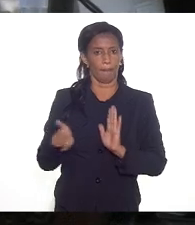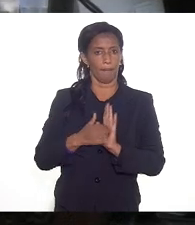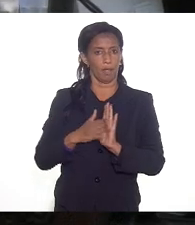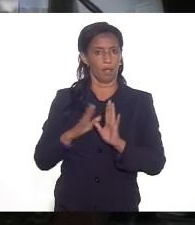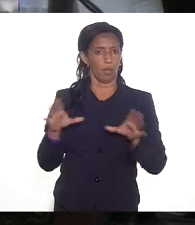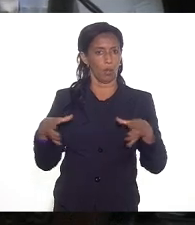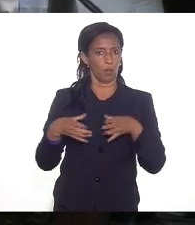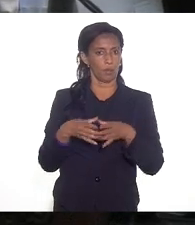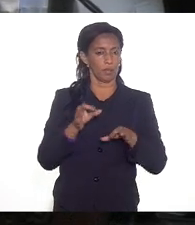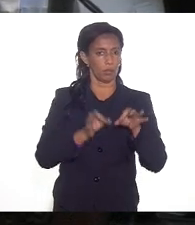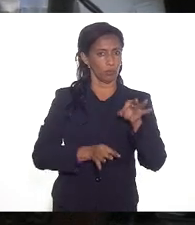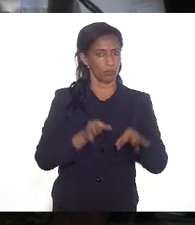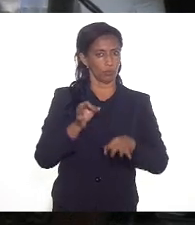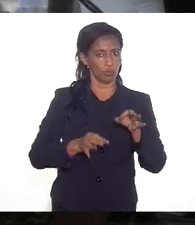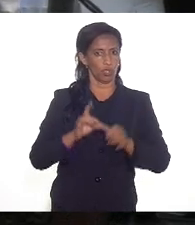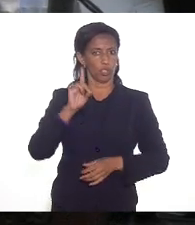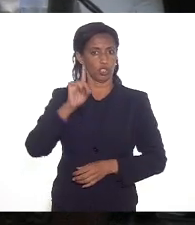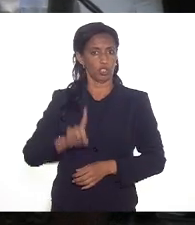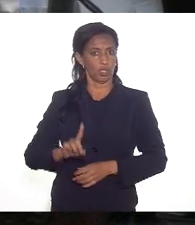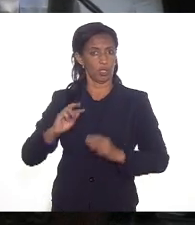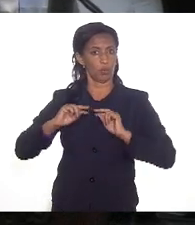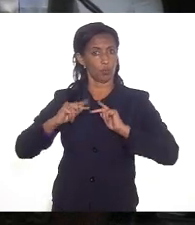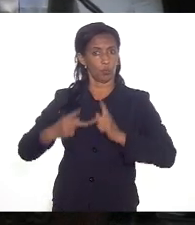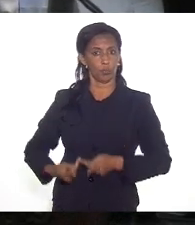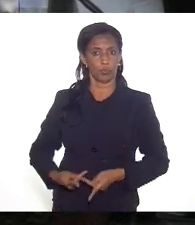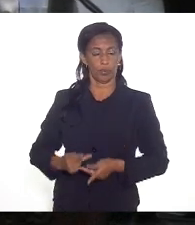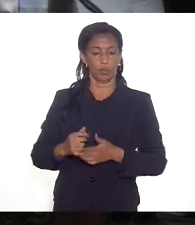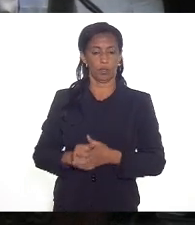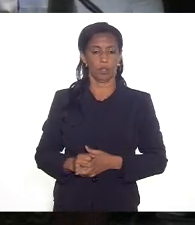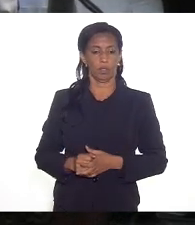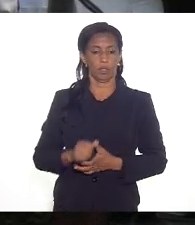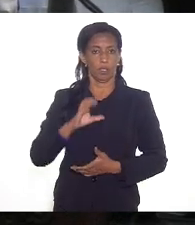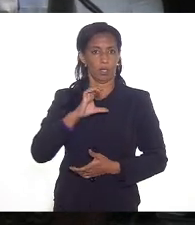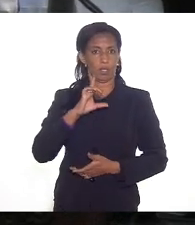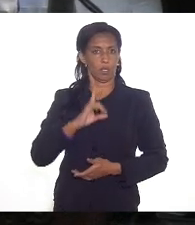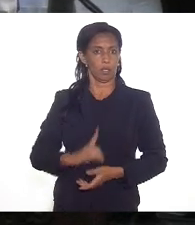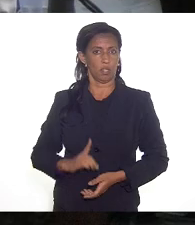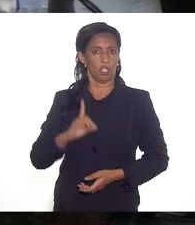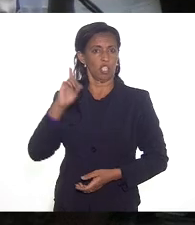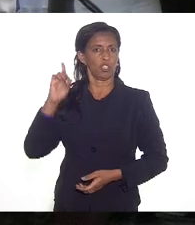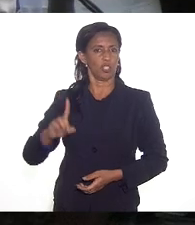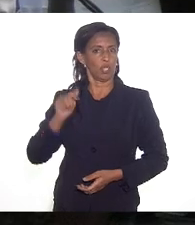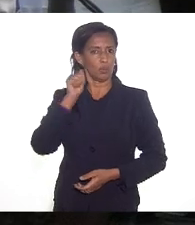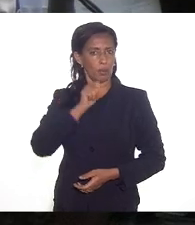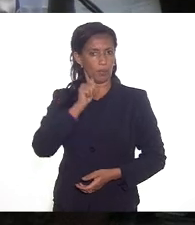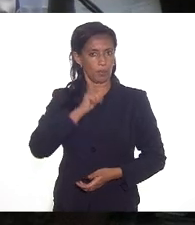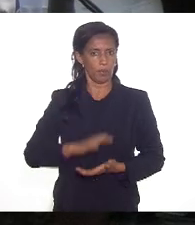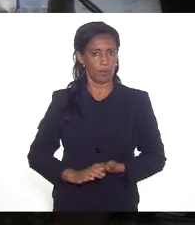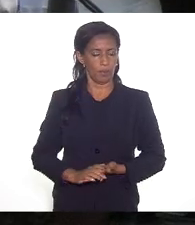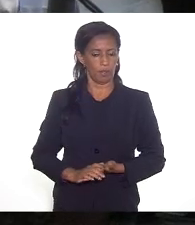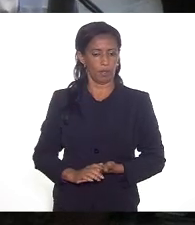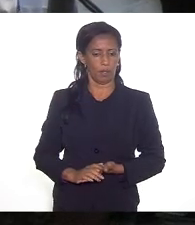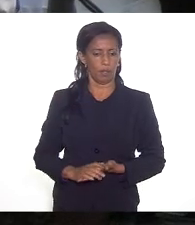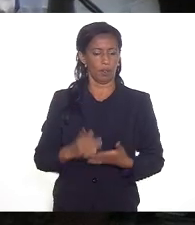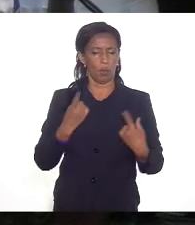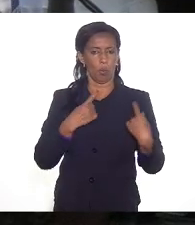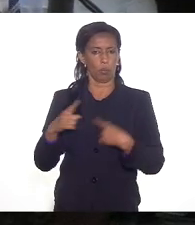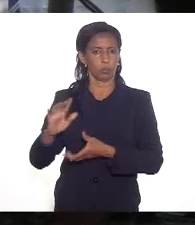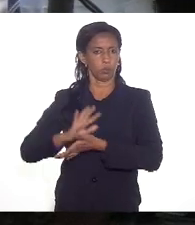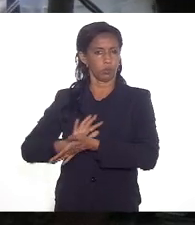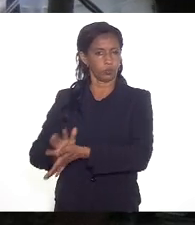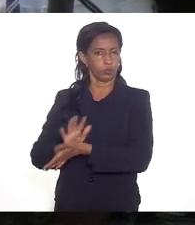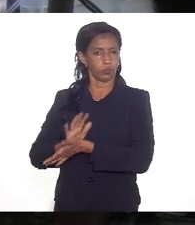pareceres das comissões quais são Justiça defende direitos humanos e cidadania e defesa de direitos da mulher combate às discriminações